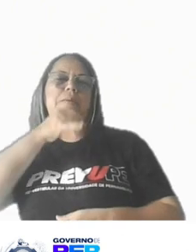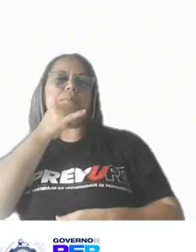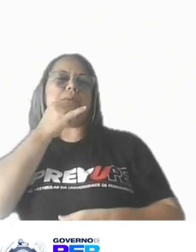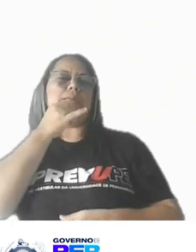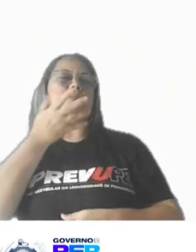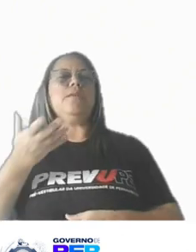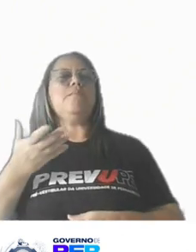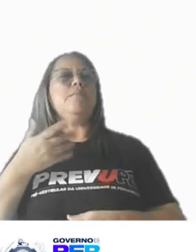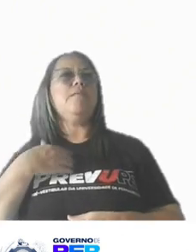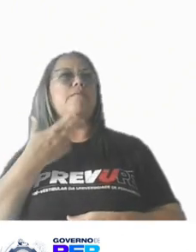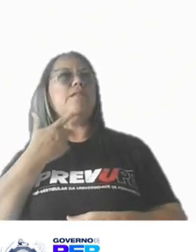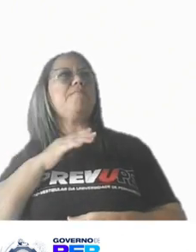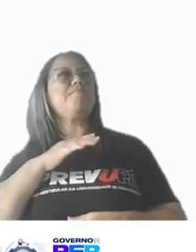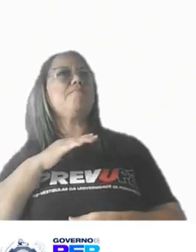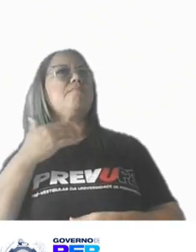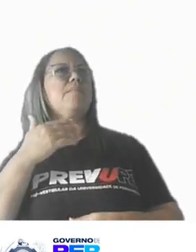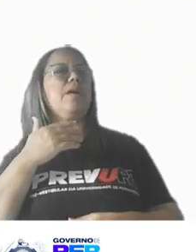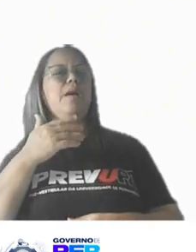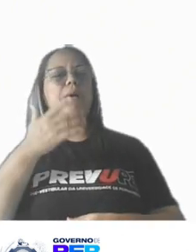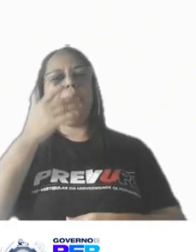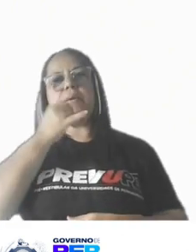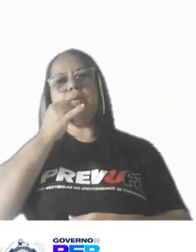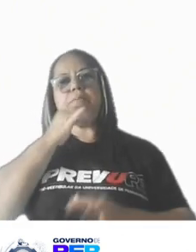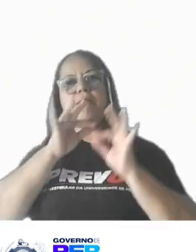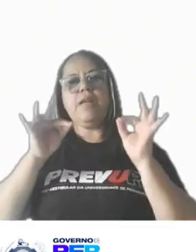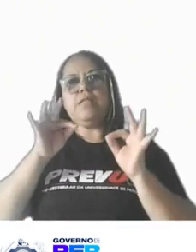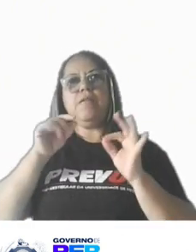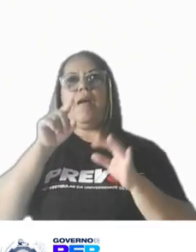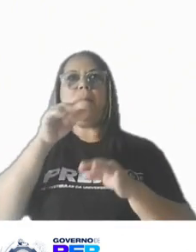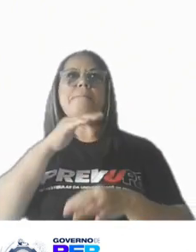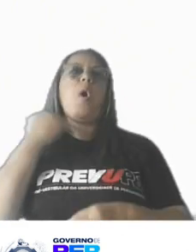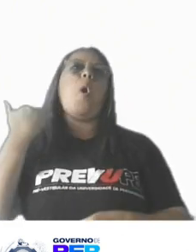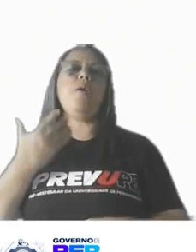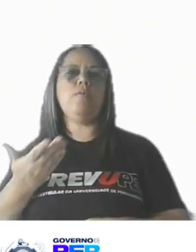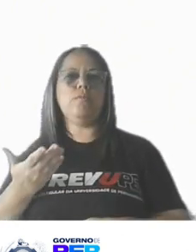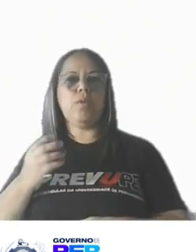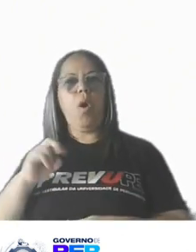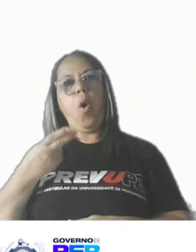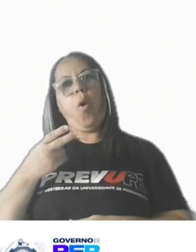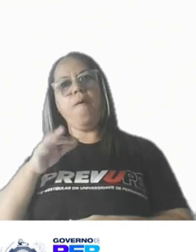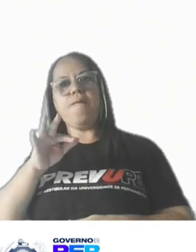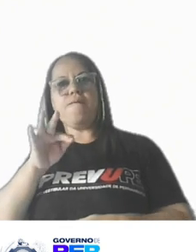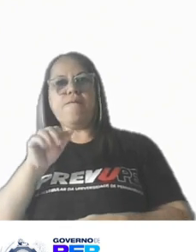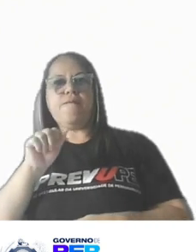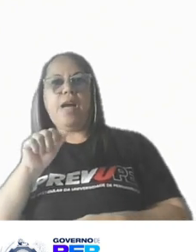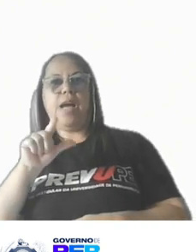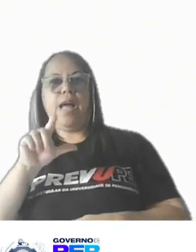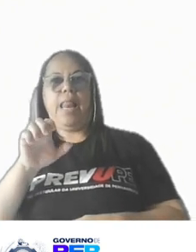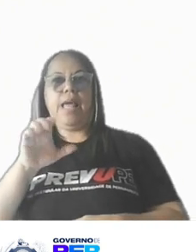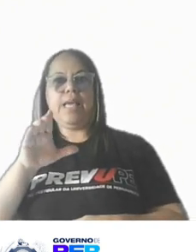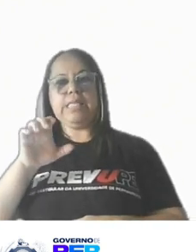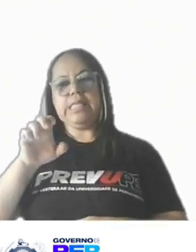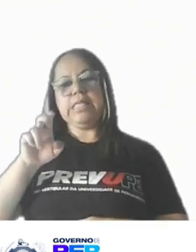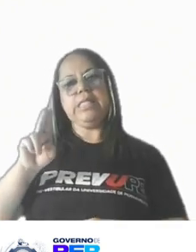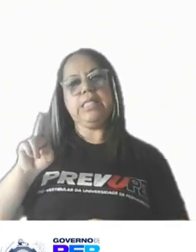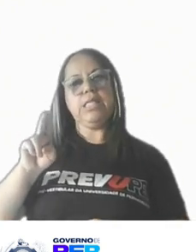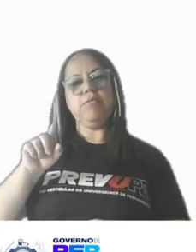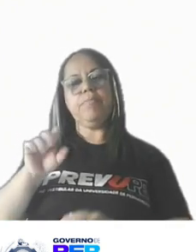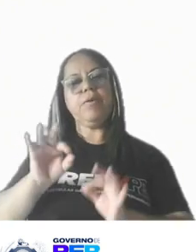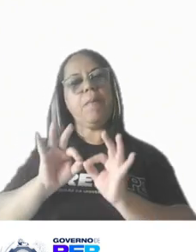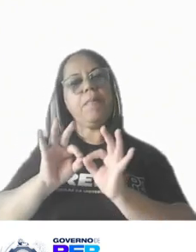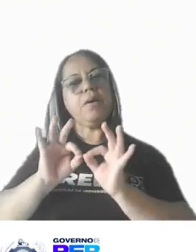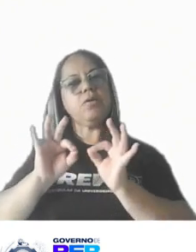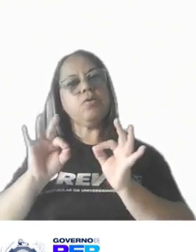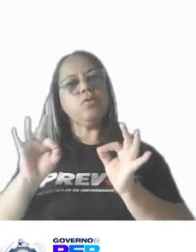ao invés de falar morreu, né? Fulano morreu. Você pode falar fulano faleceu. É uma forma mais